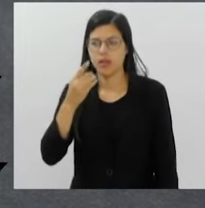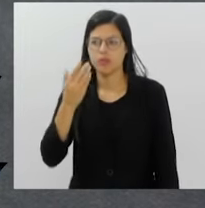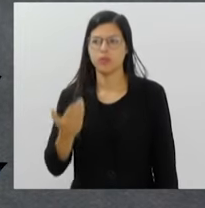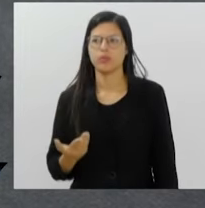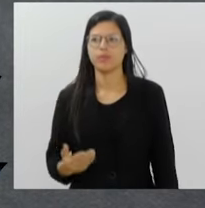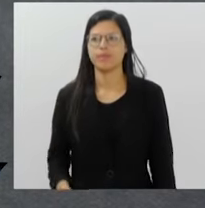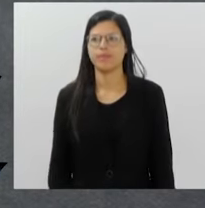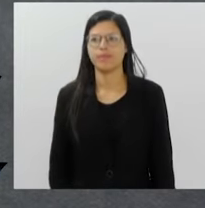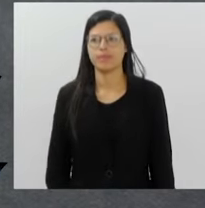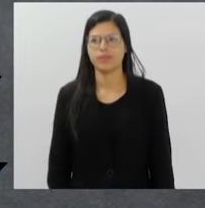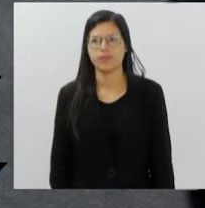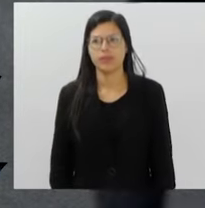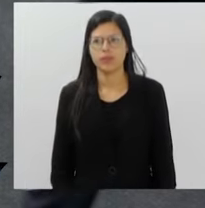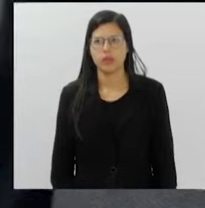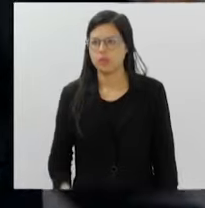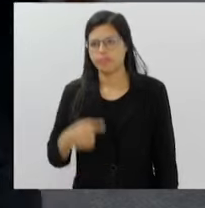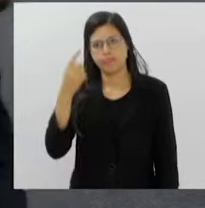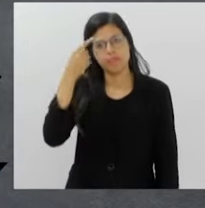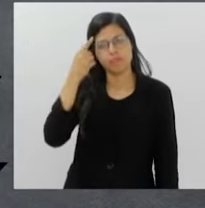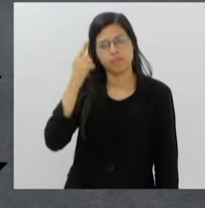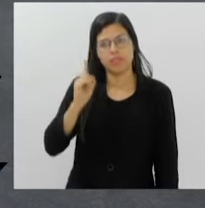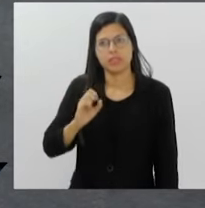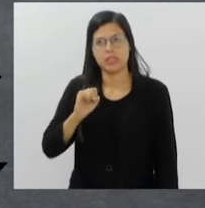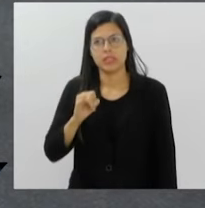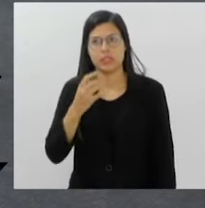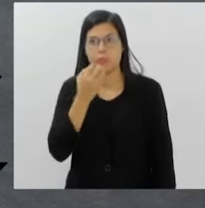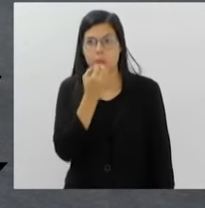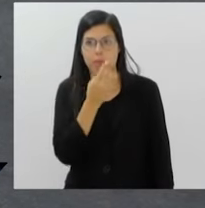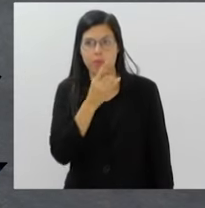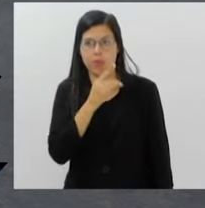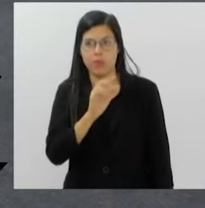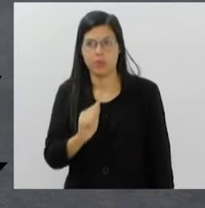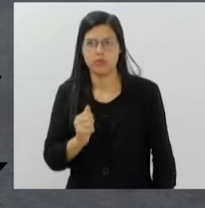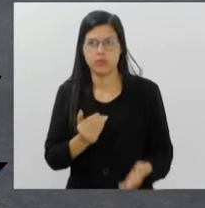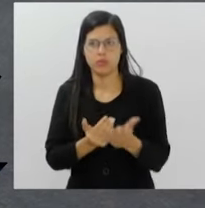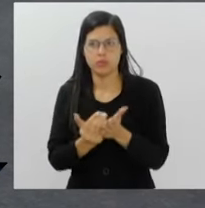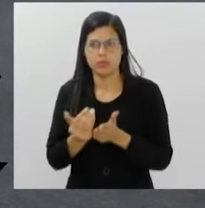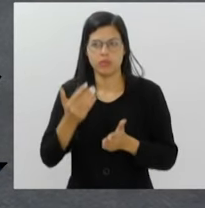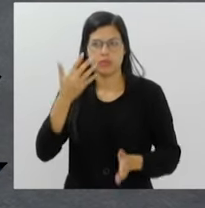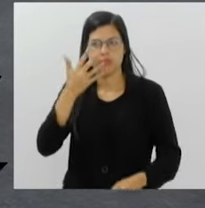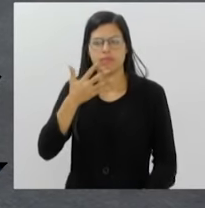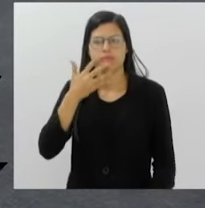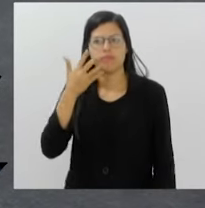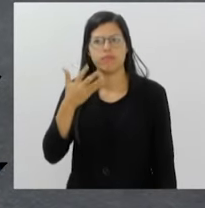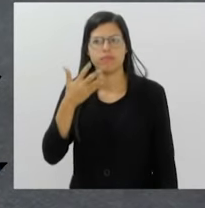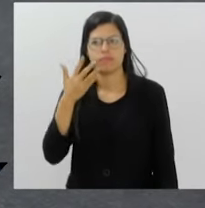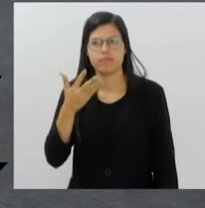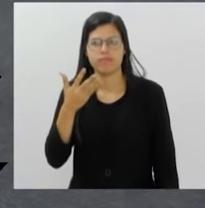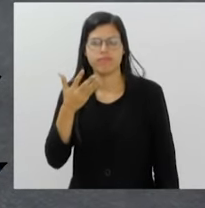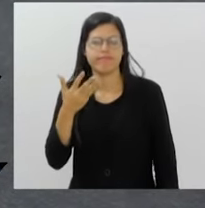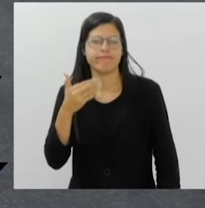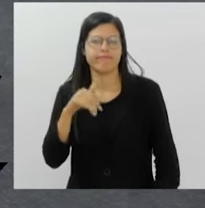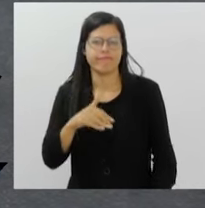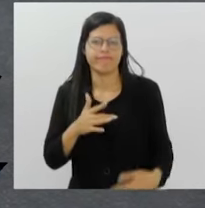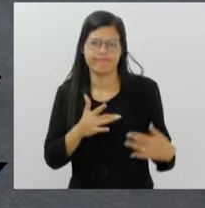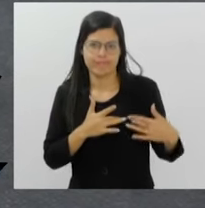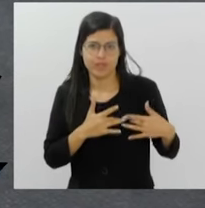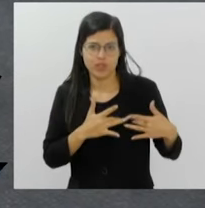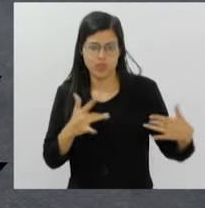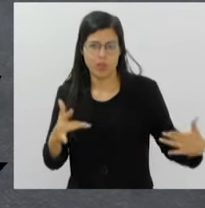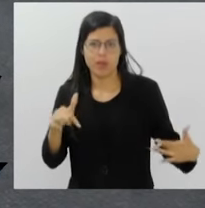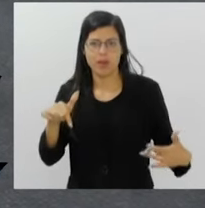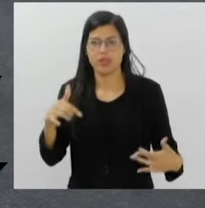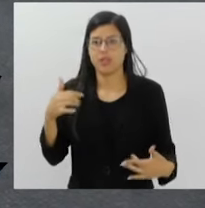realidade. Iniciei minha fala aqui, né, sendo minhas condolências à família desse senhor de 60 anos,